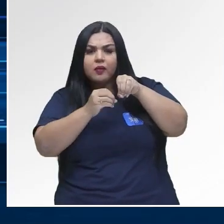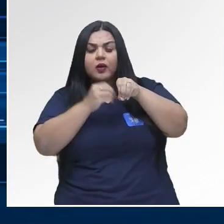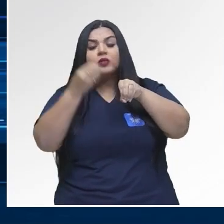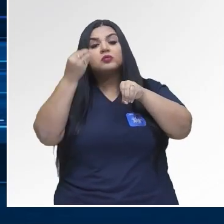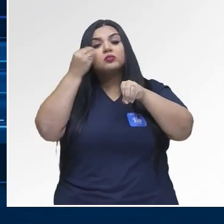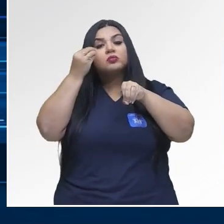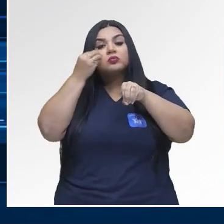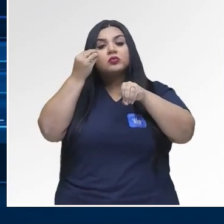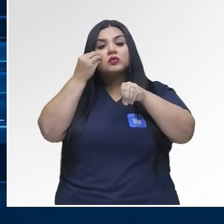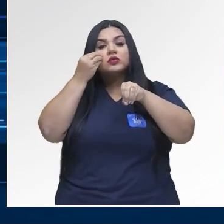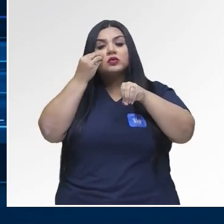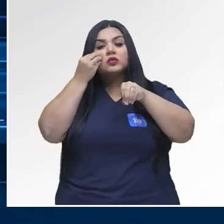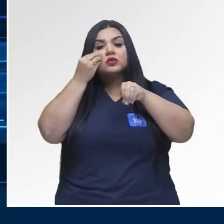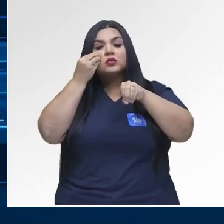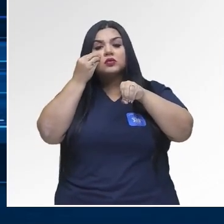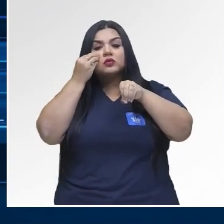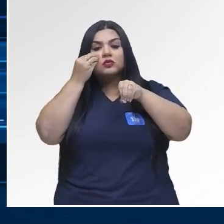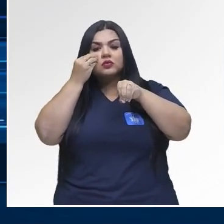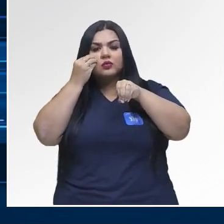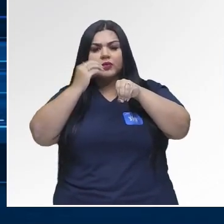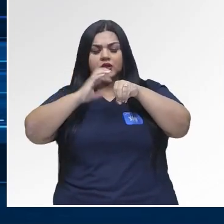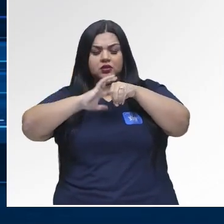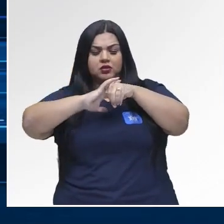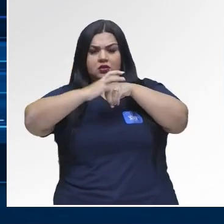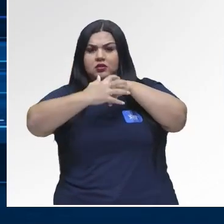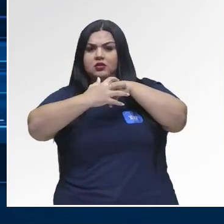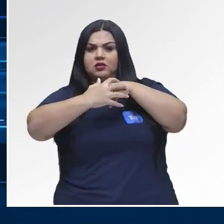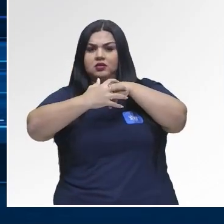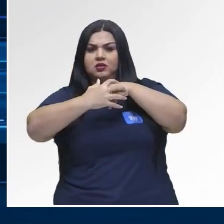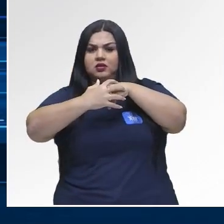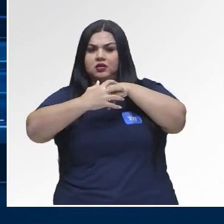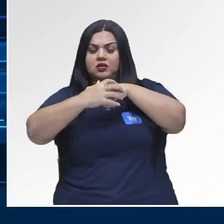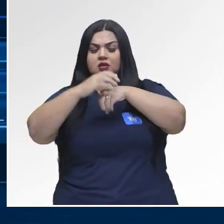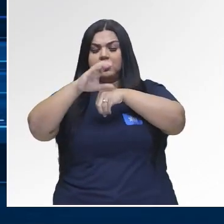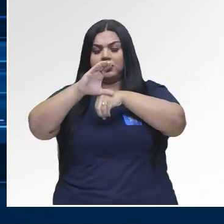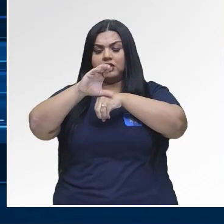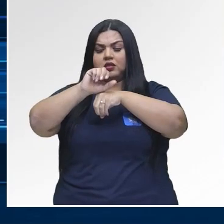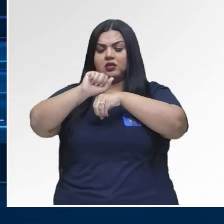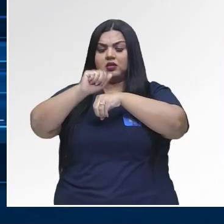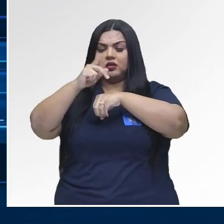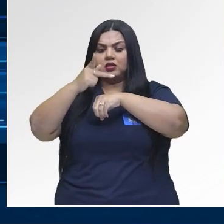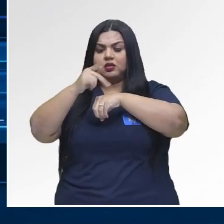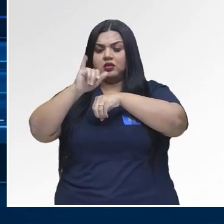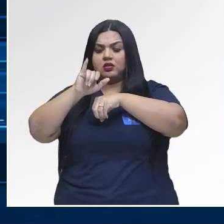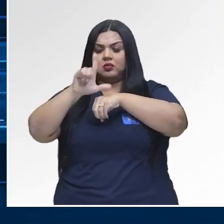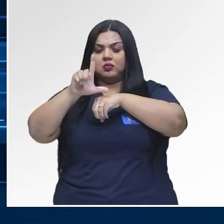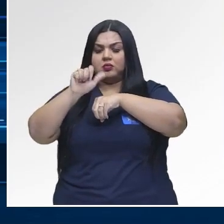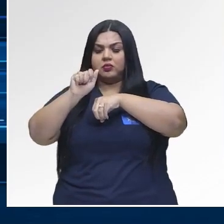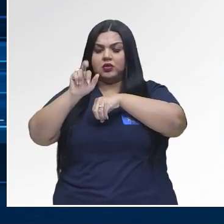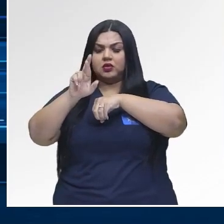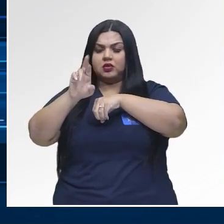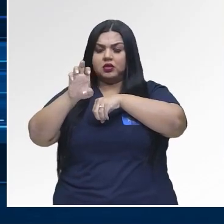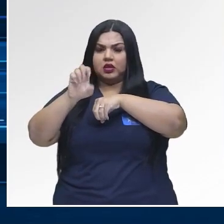está assim com uma rede ao redor dela, que são os capilares, olha, os capilares bem